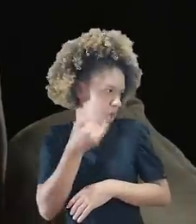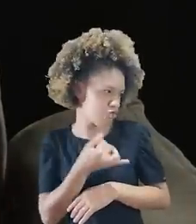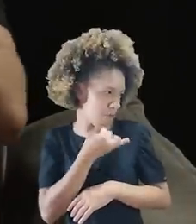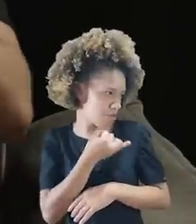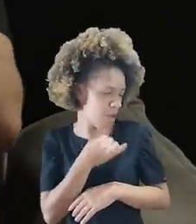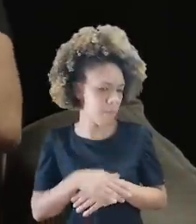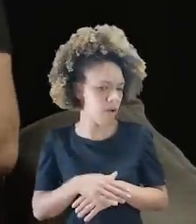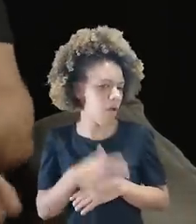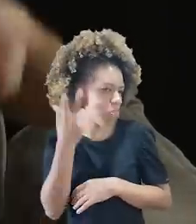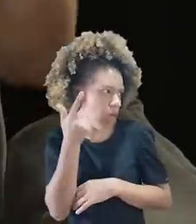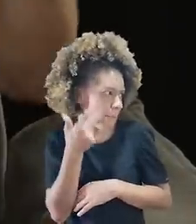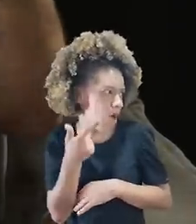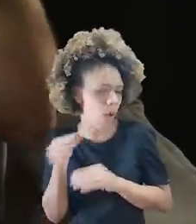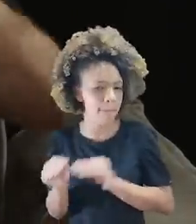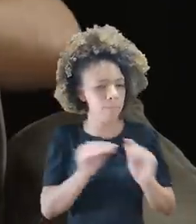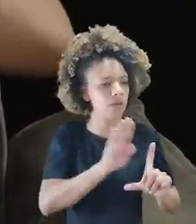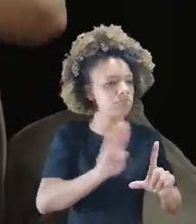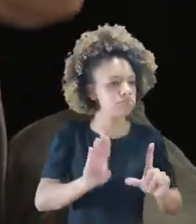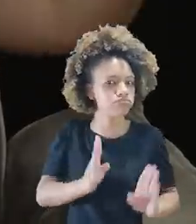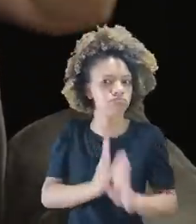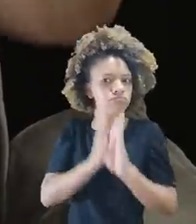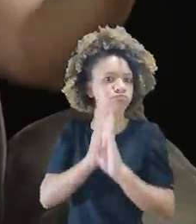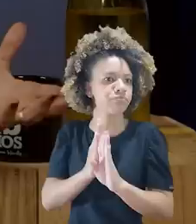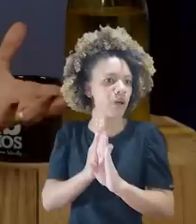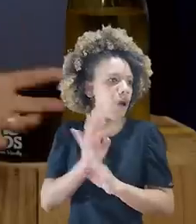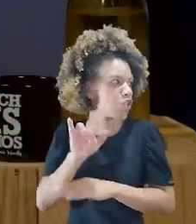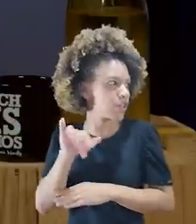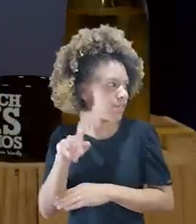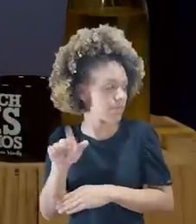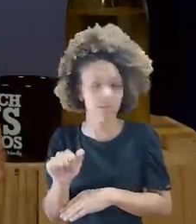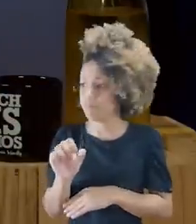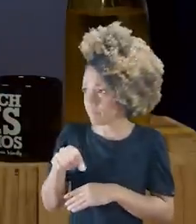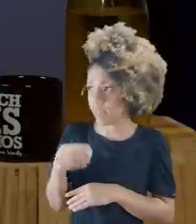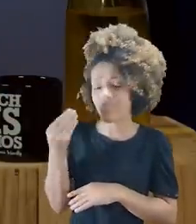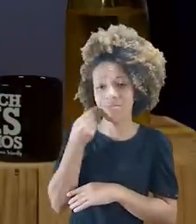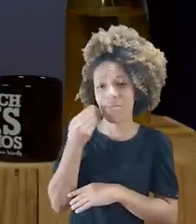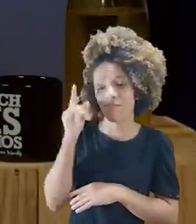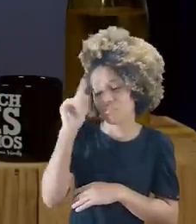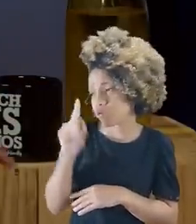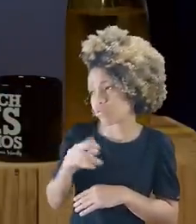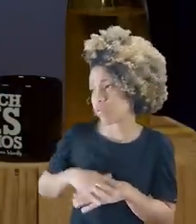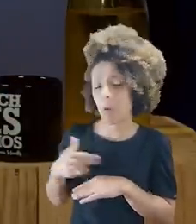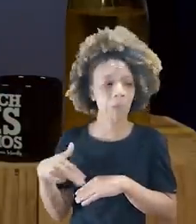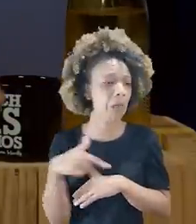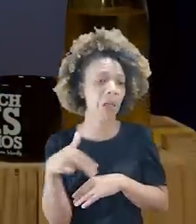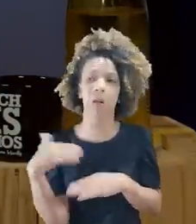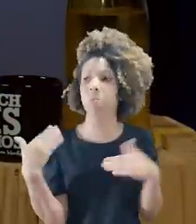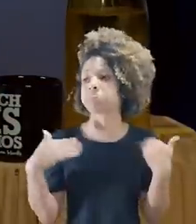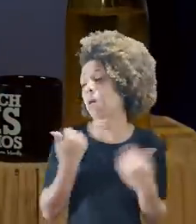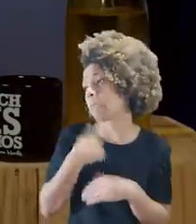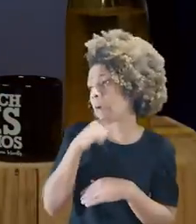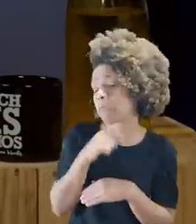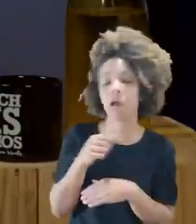que era uma pessoa comum Ela vai para um Reality e de repente ela vira uma Tiazinha é eu fazia teste todos os dias a gente andava para lá e para cá com minha